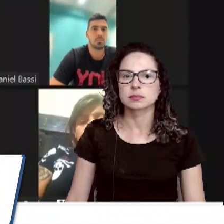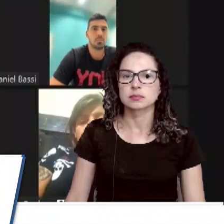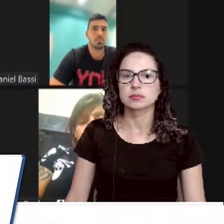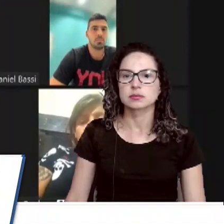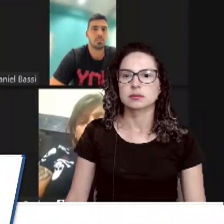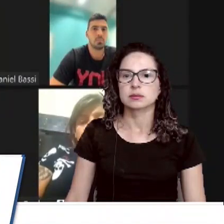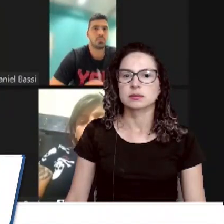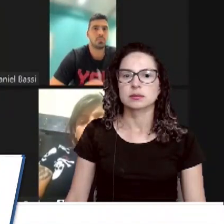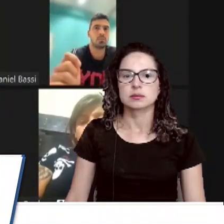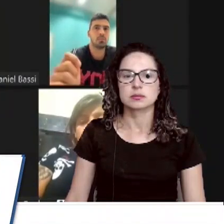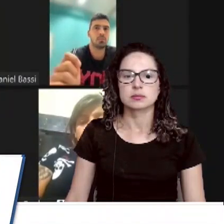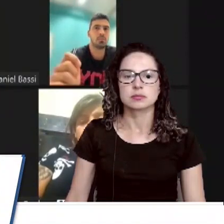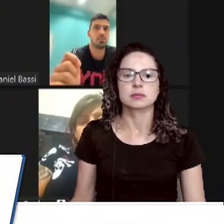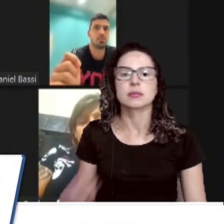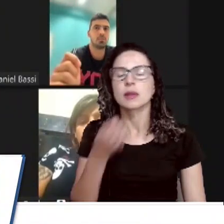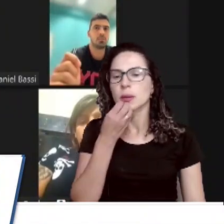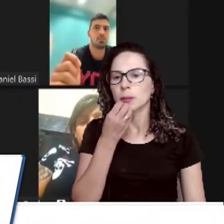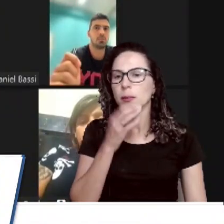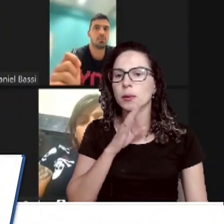Boa tarde à mesa,